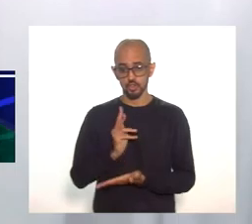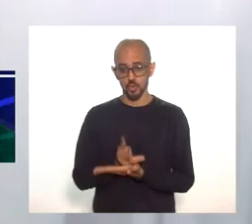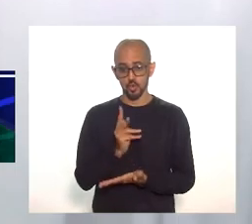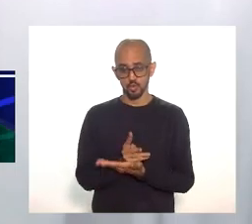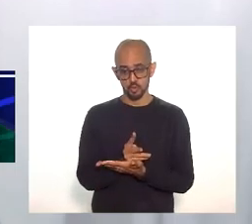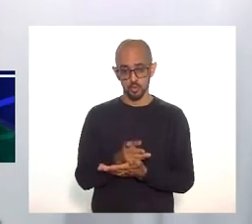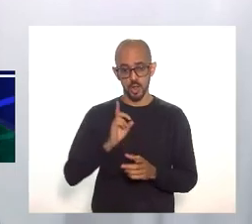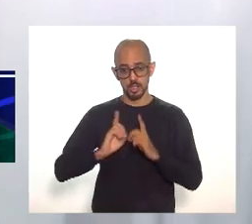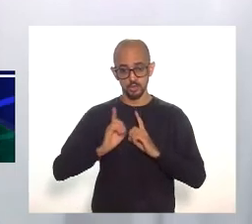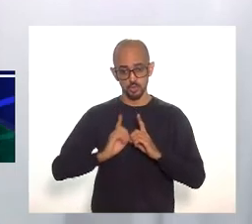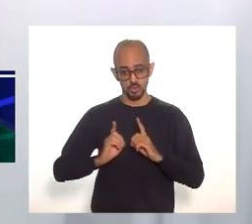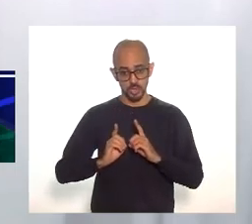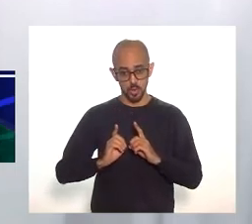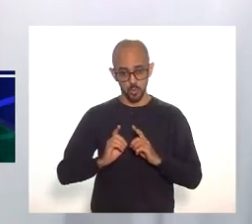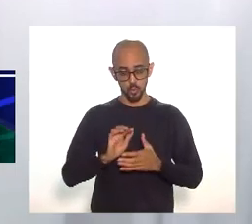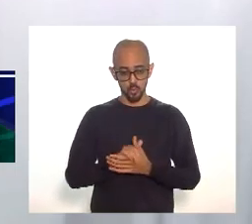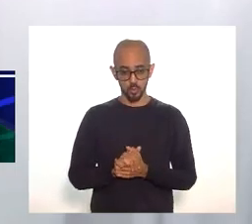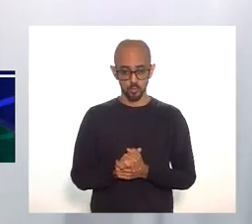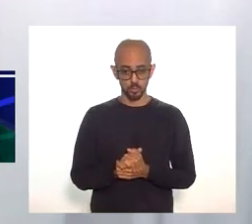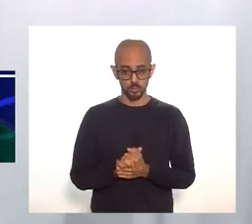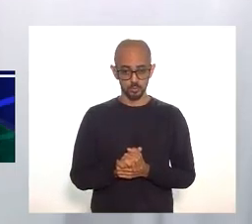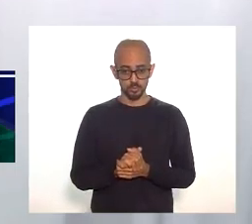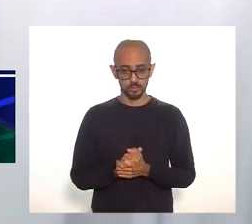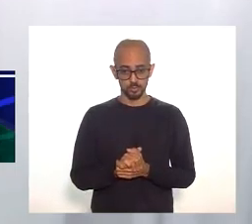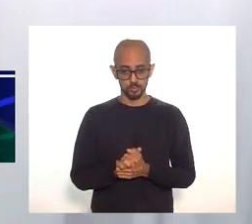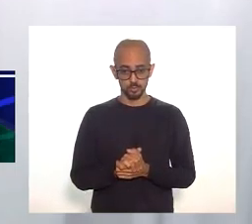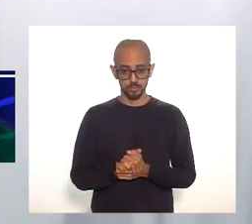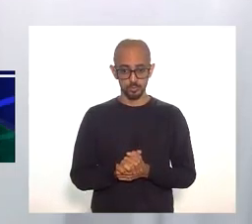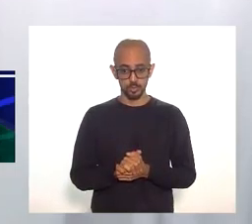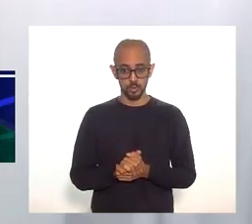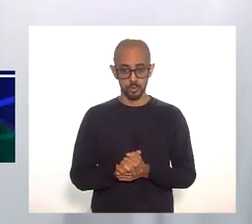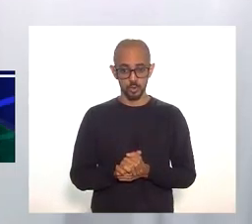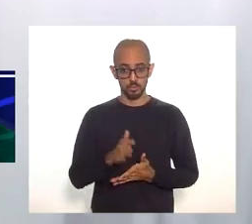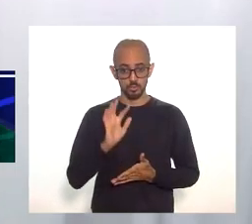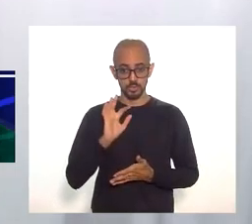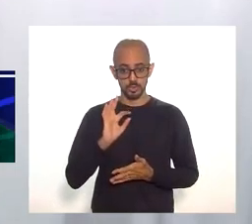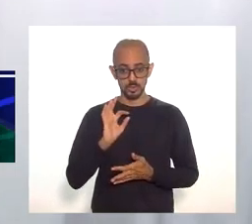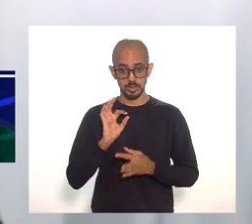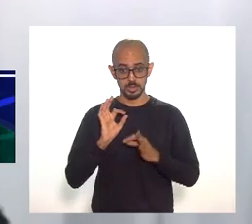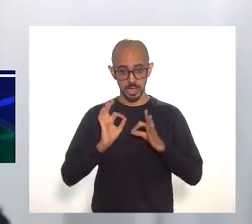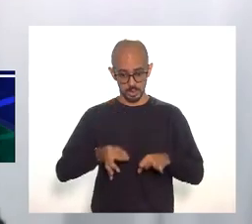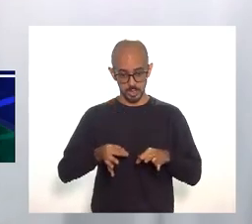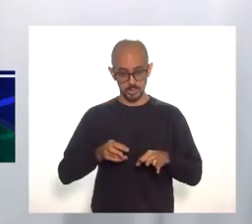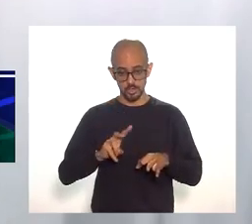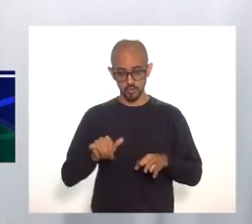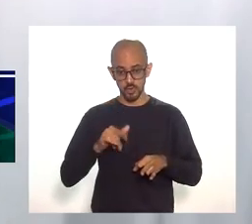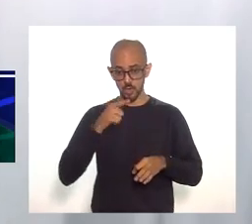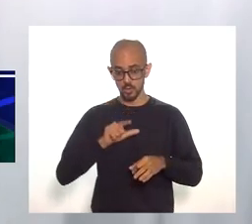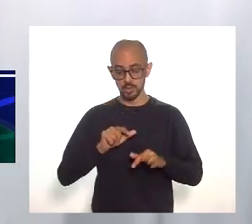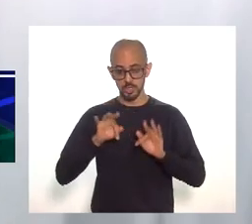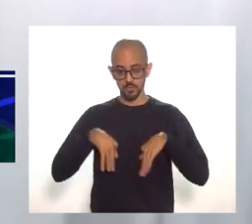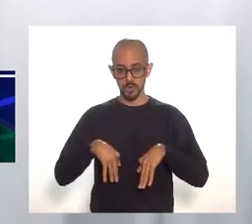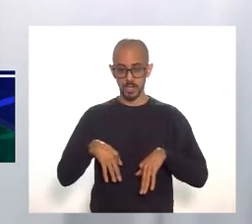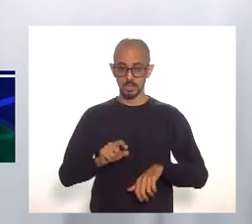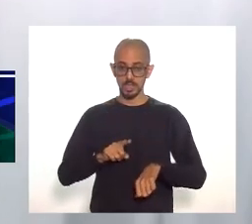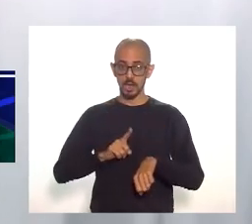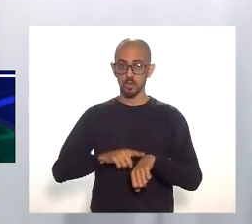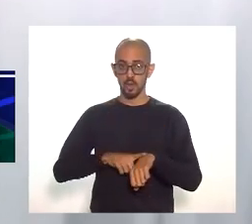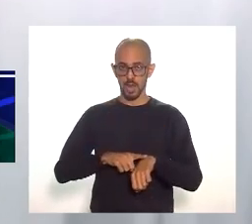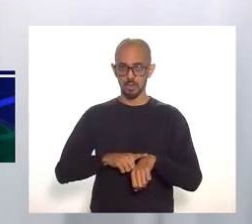à discussão e, com certeza, entraremos aí no horário do expediente final. O